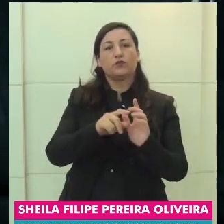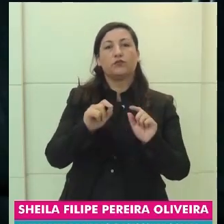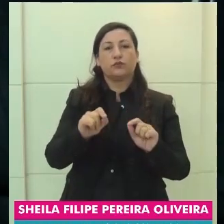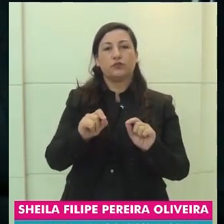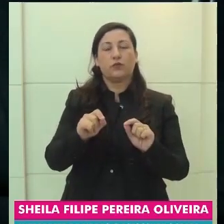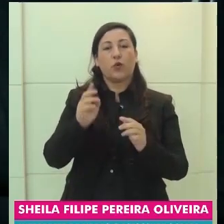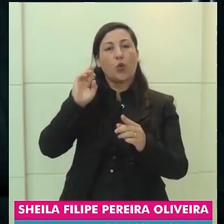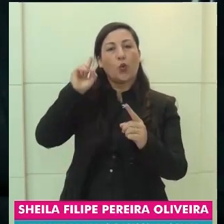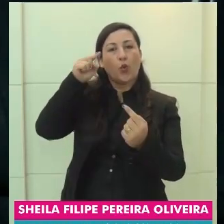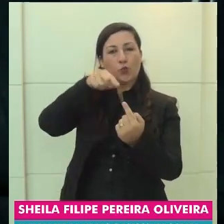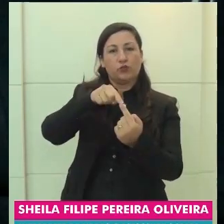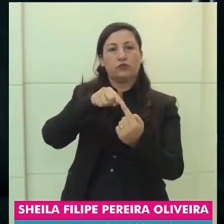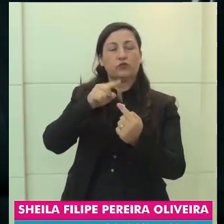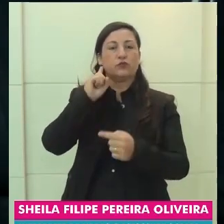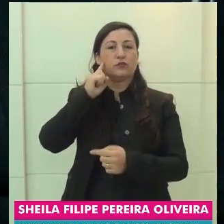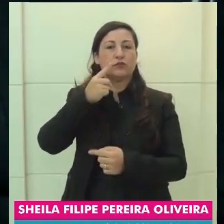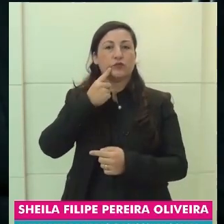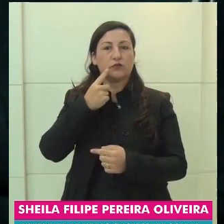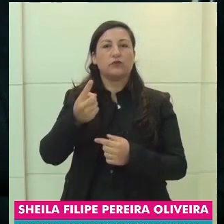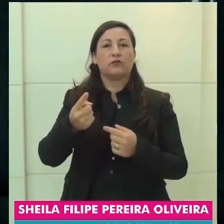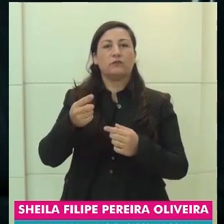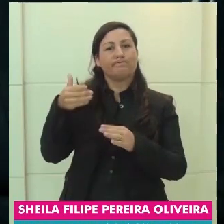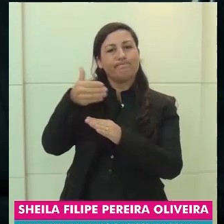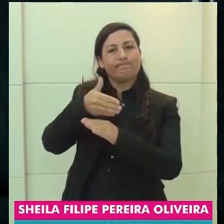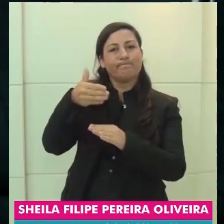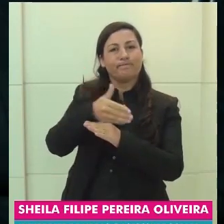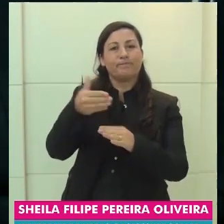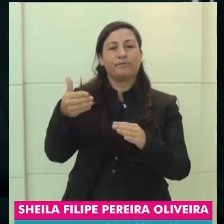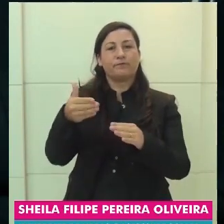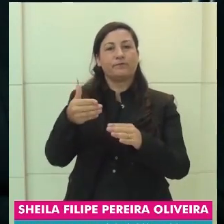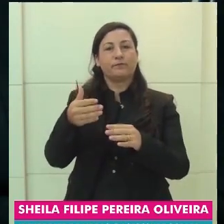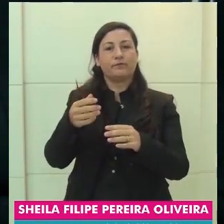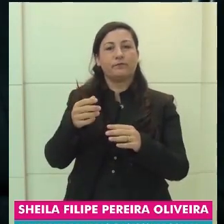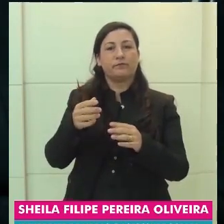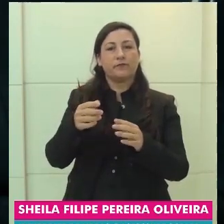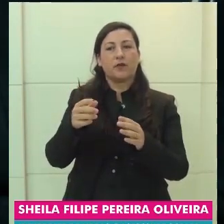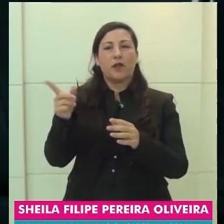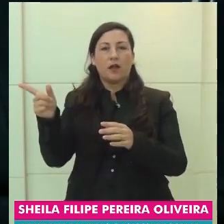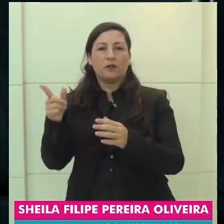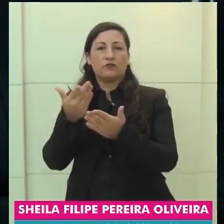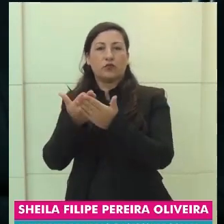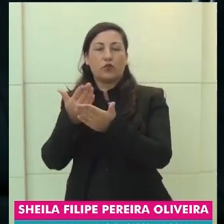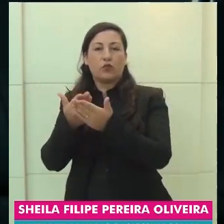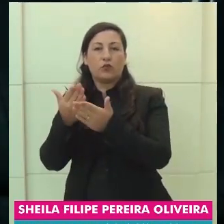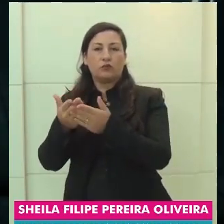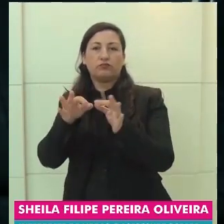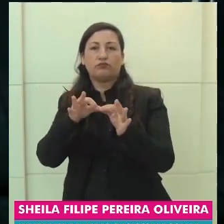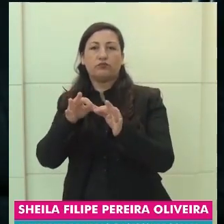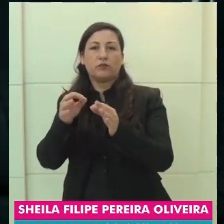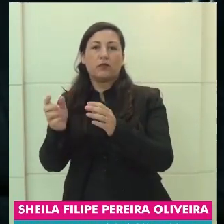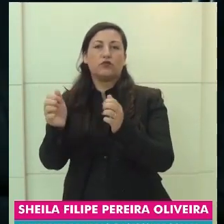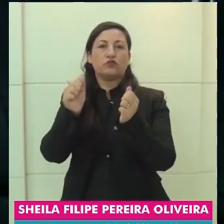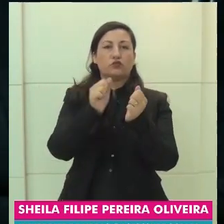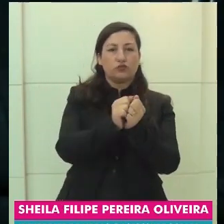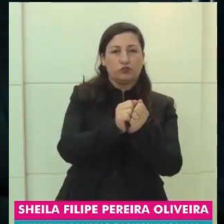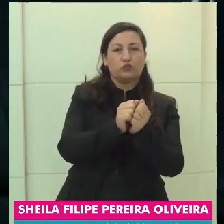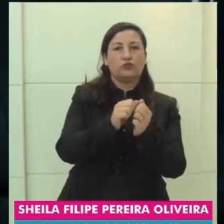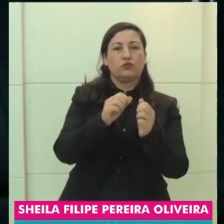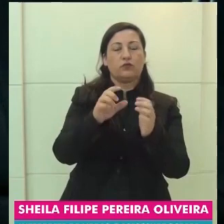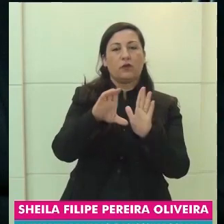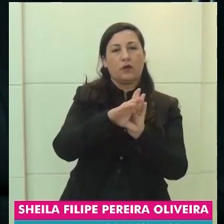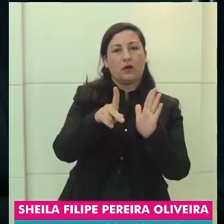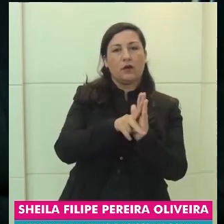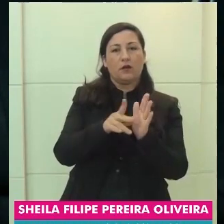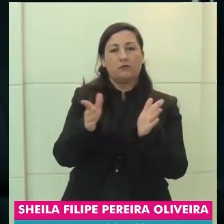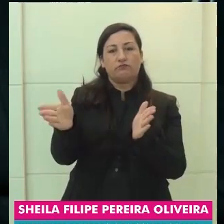fazer com que o aluno surdo, ele compareça em turno contrário ao ensino regular para aprender a Libras. E o